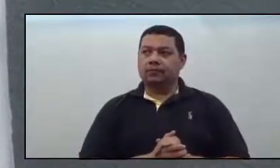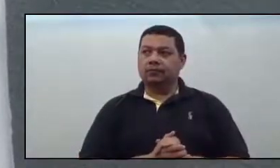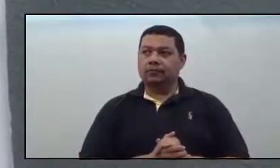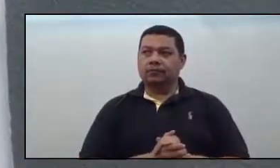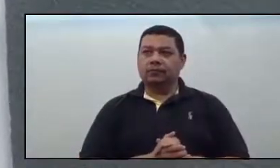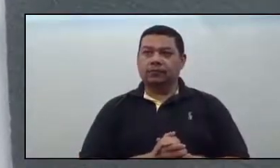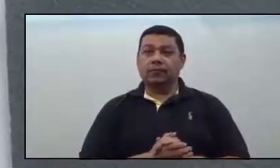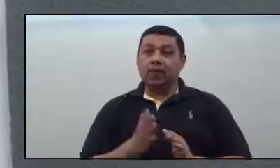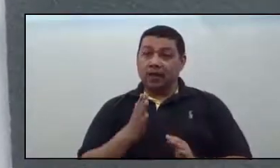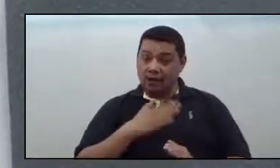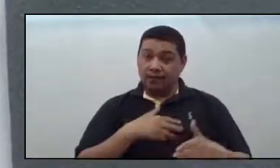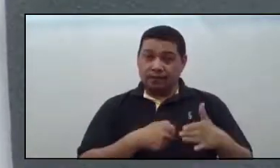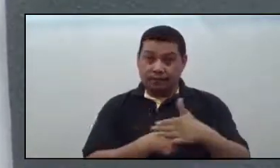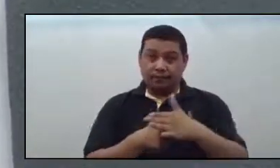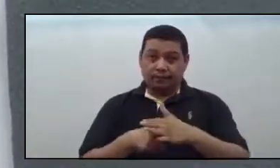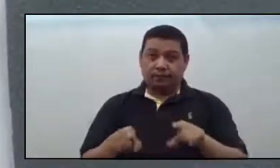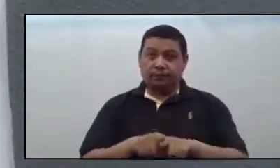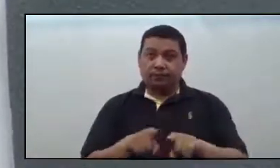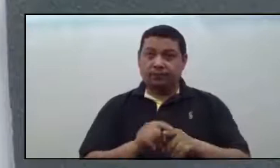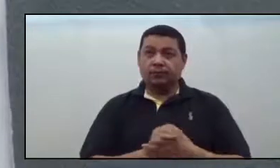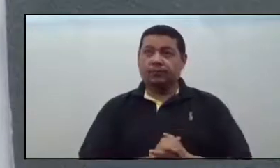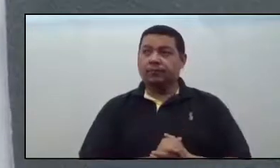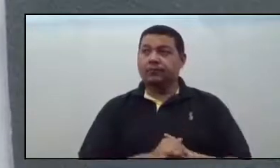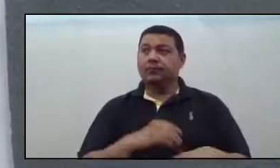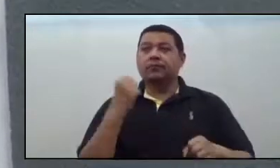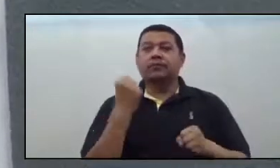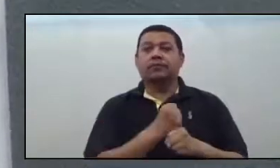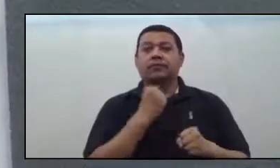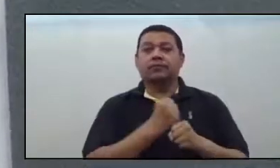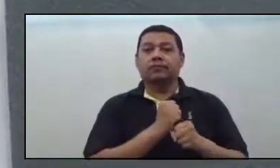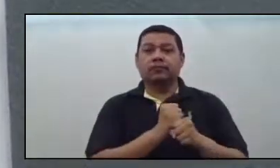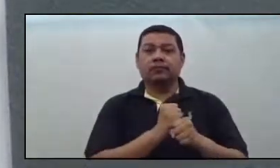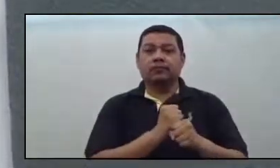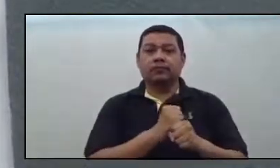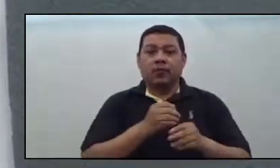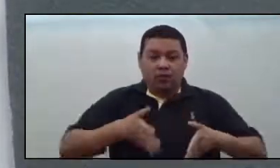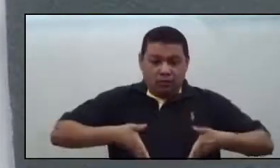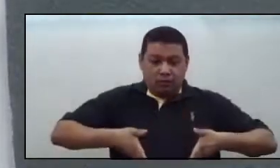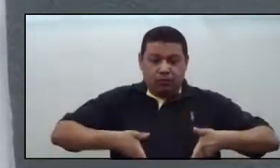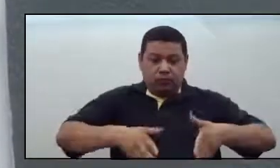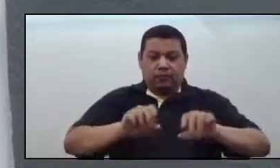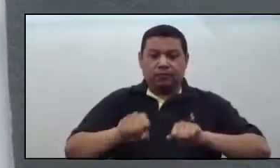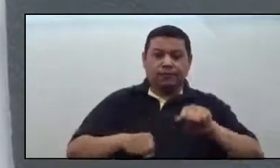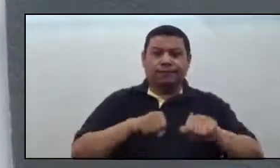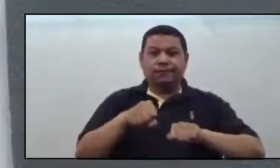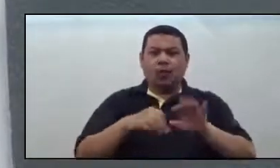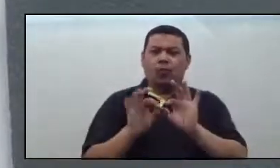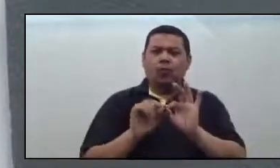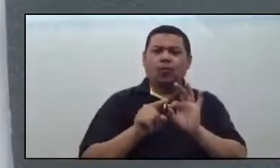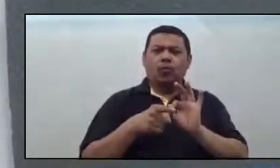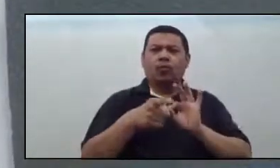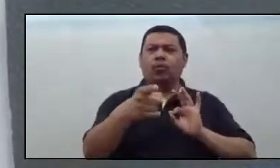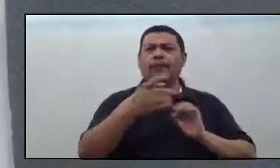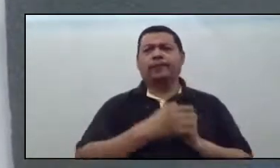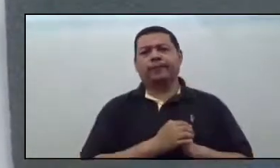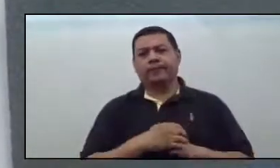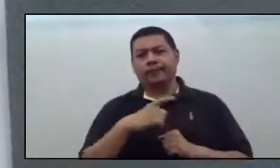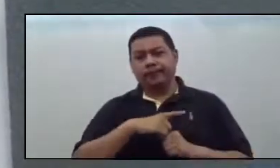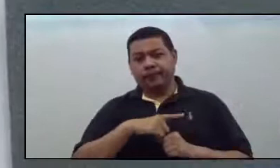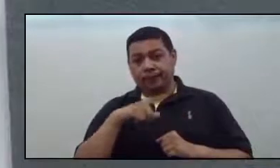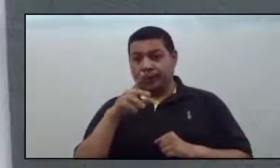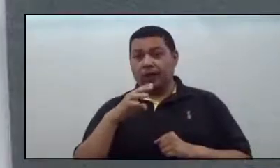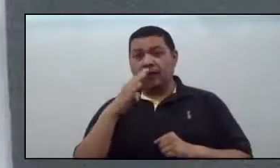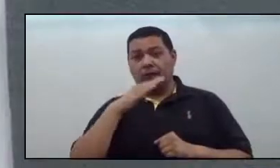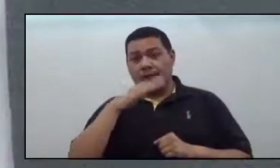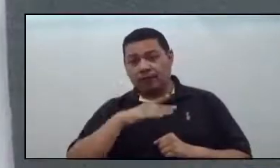indicação também, que é a construção de uma ciclovia de longo percurso, Estamos vendo em municípios como Pimenta Bueno,